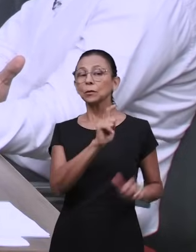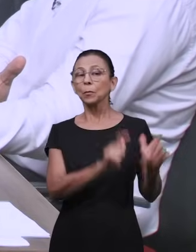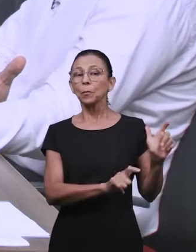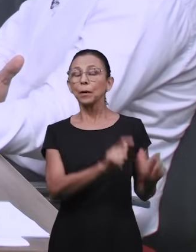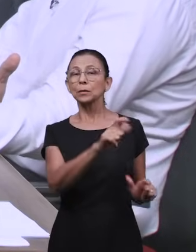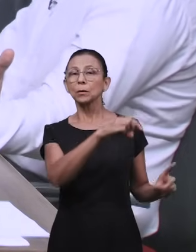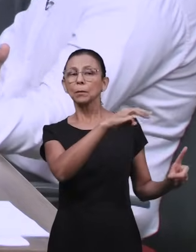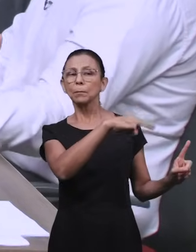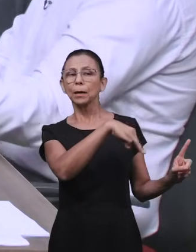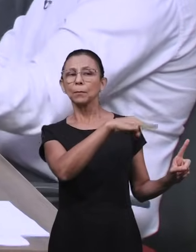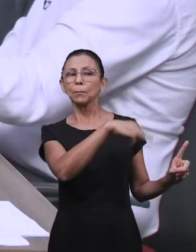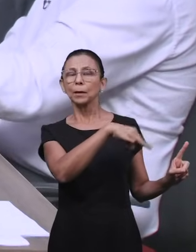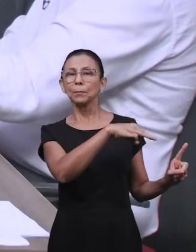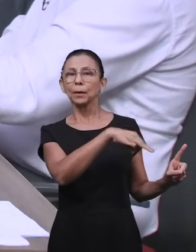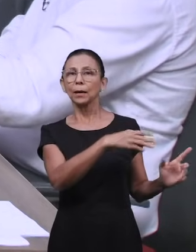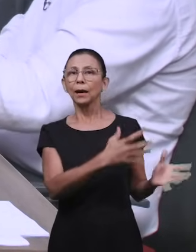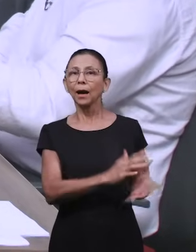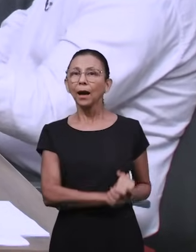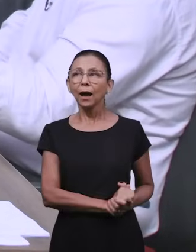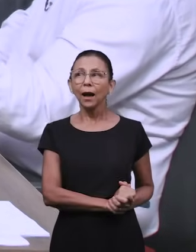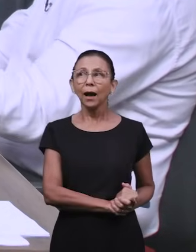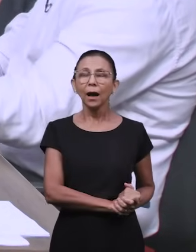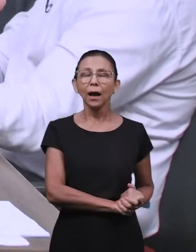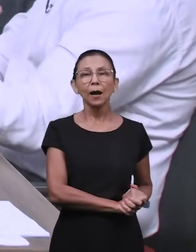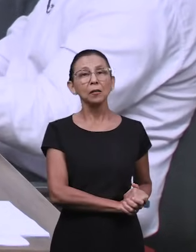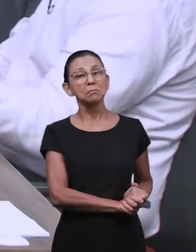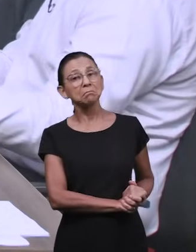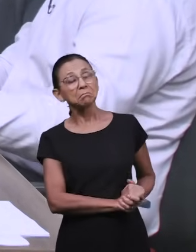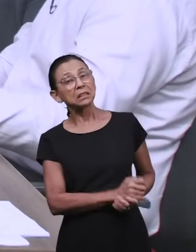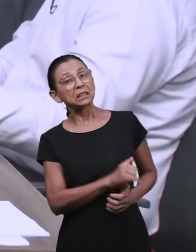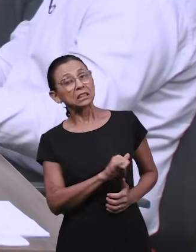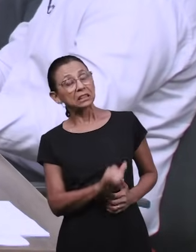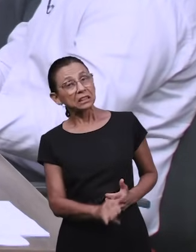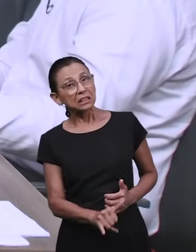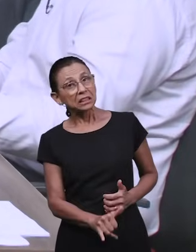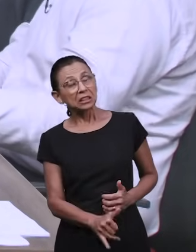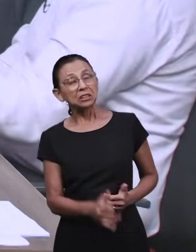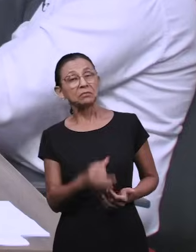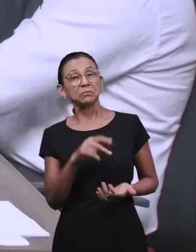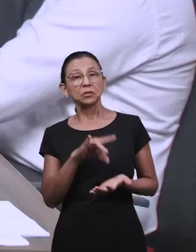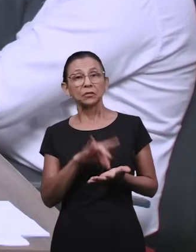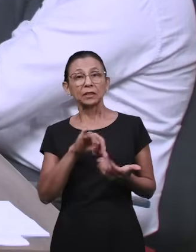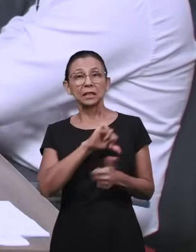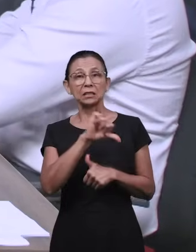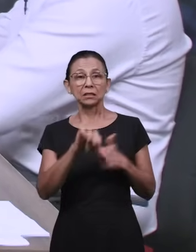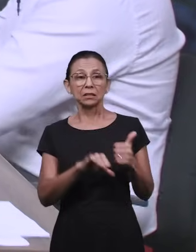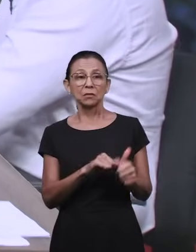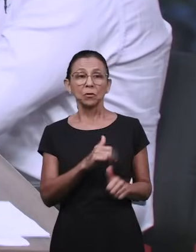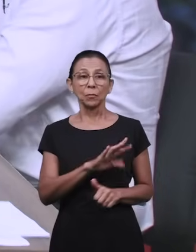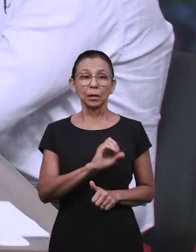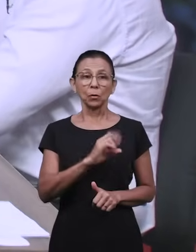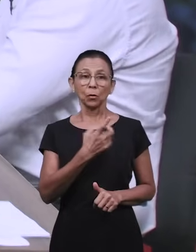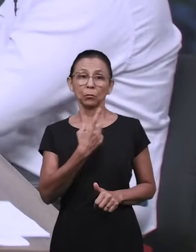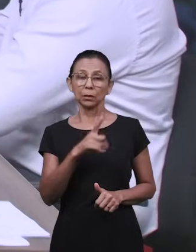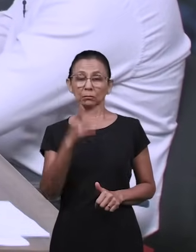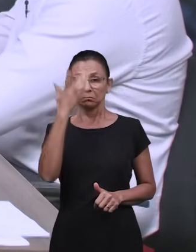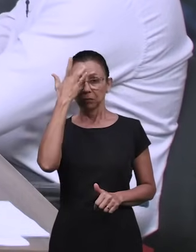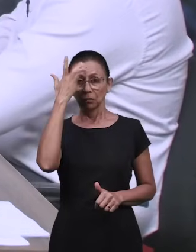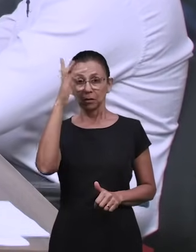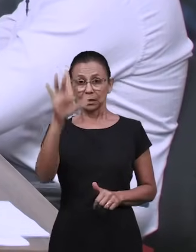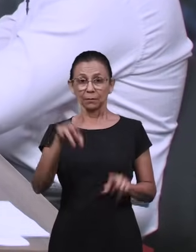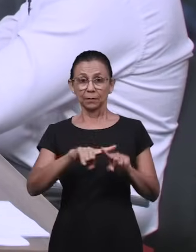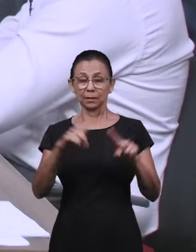pagãs, se tiveram uma conversão de fato ou não, se autodenominaram